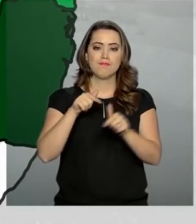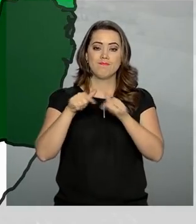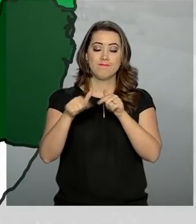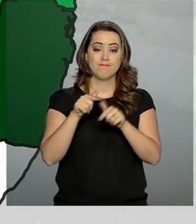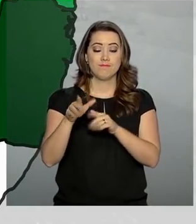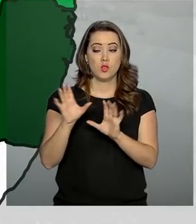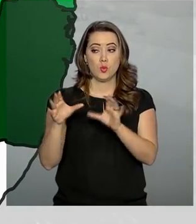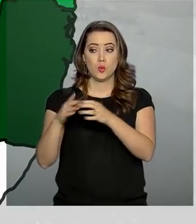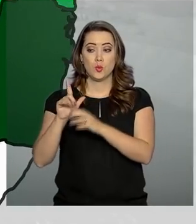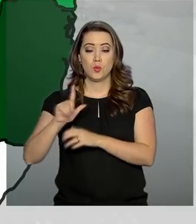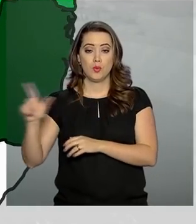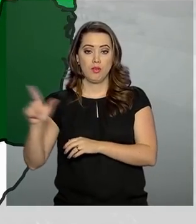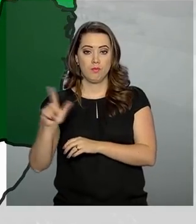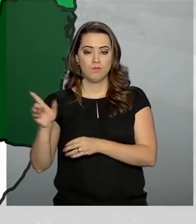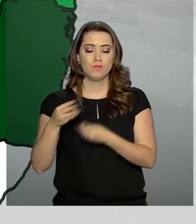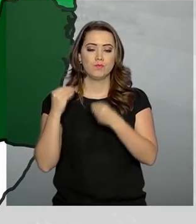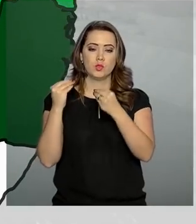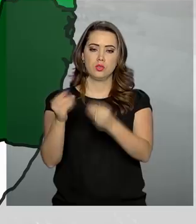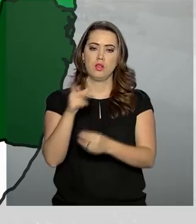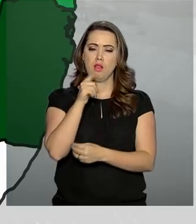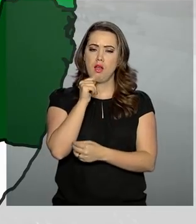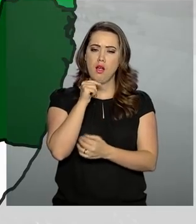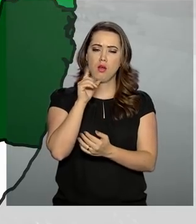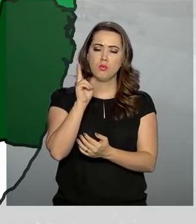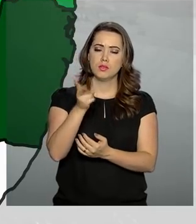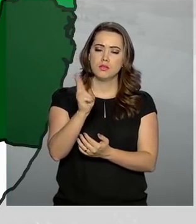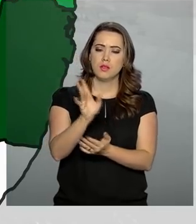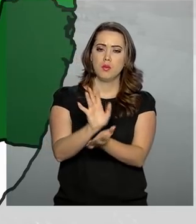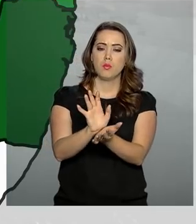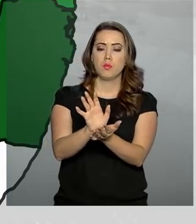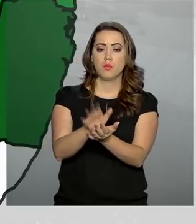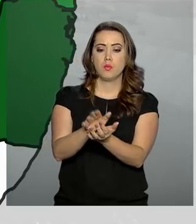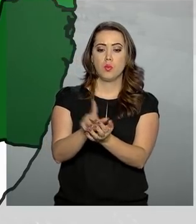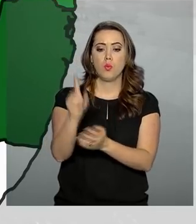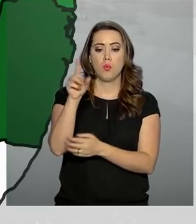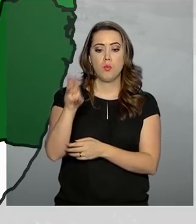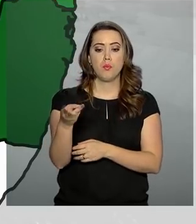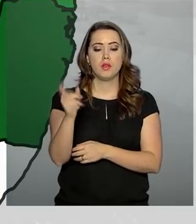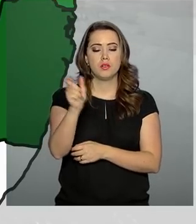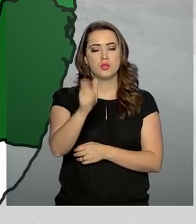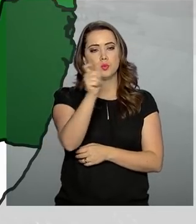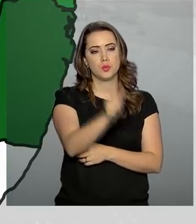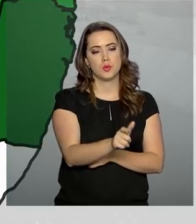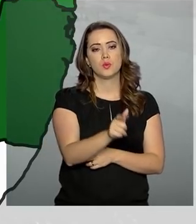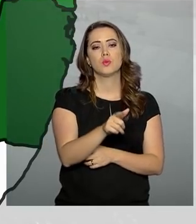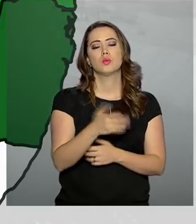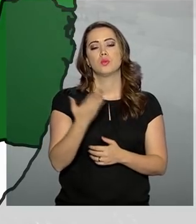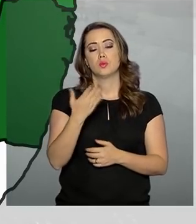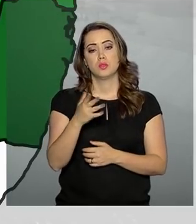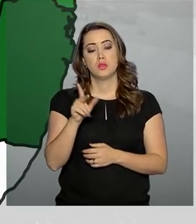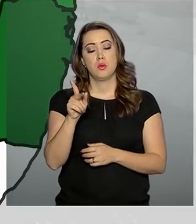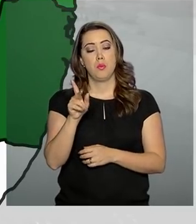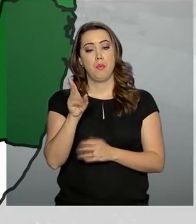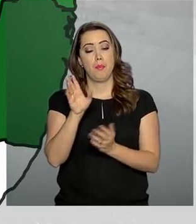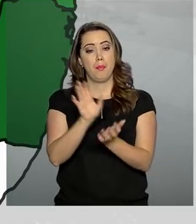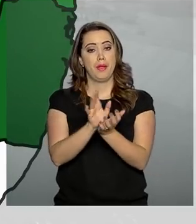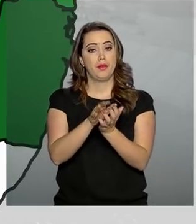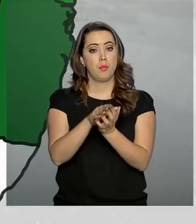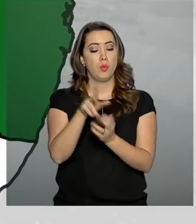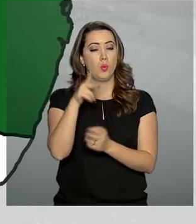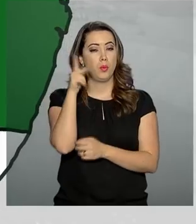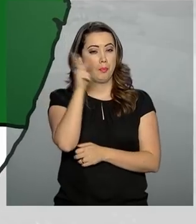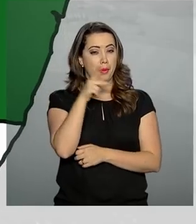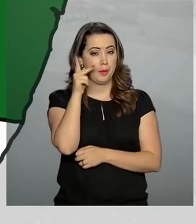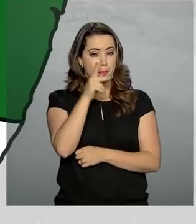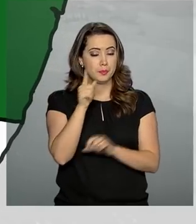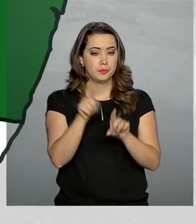eixo leste, que já garante o abastecimento regular de água a 1 milhão de pernambucanos e paraibanos. O eixo